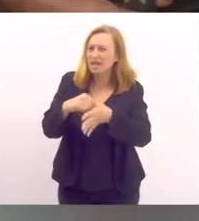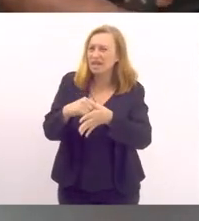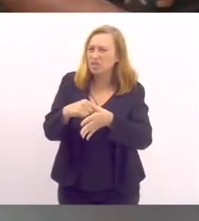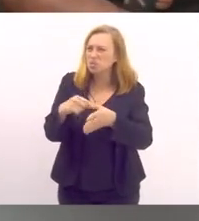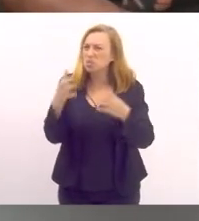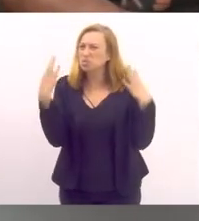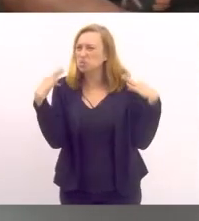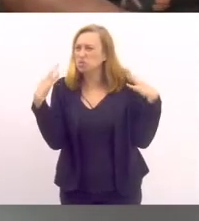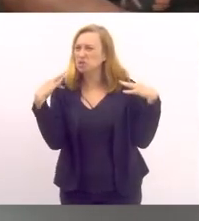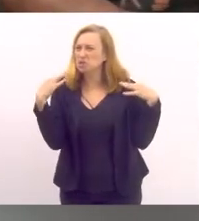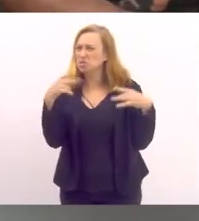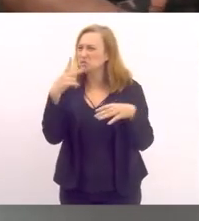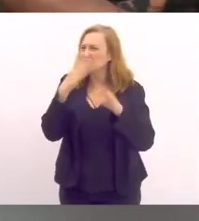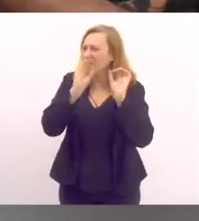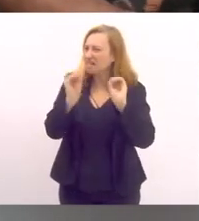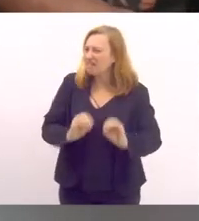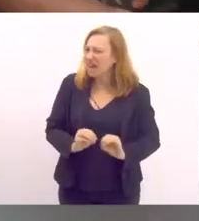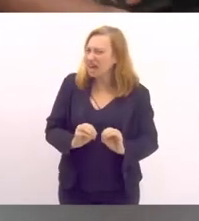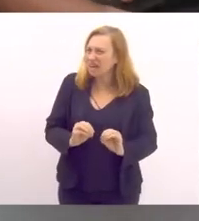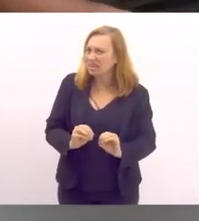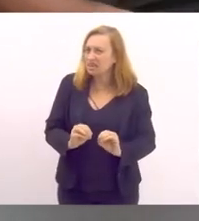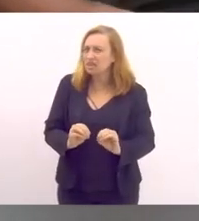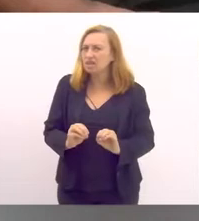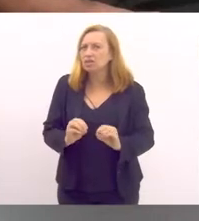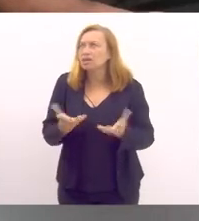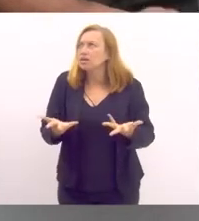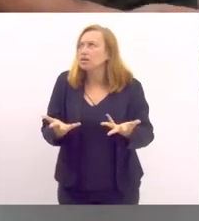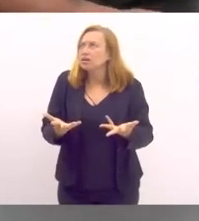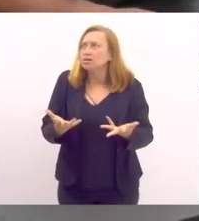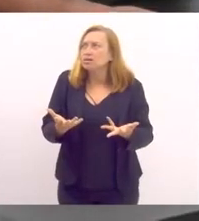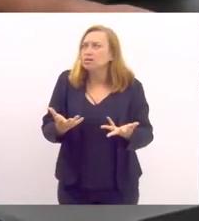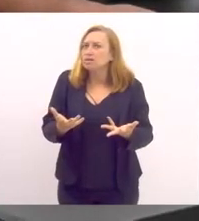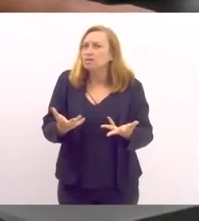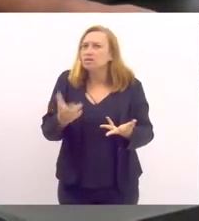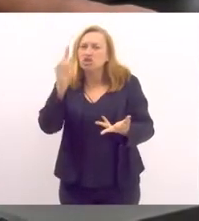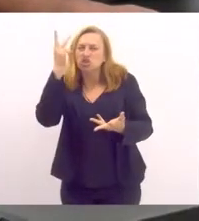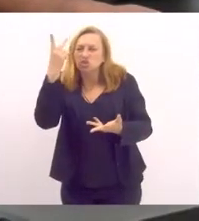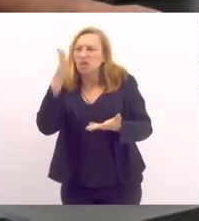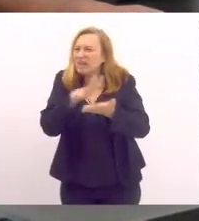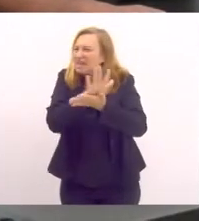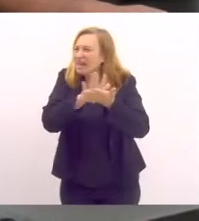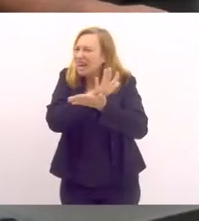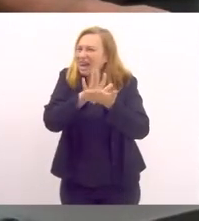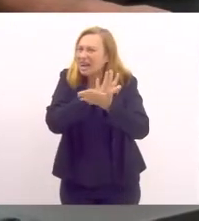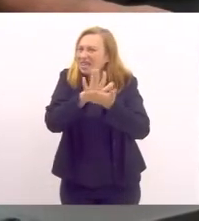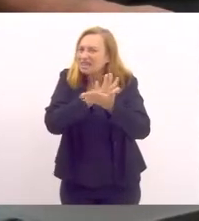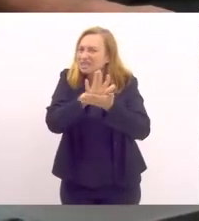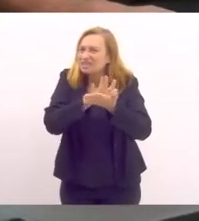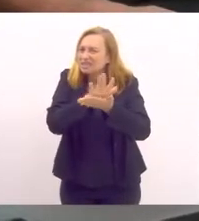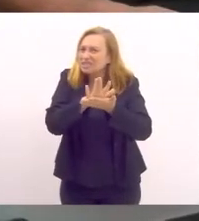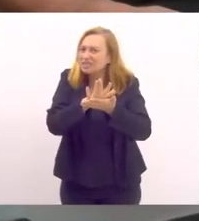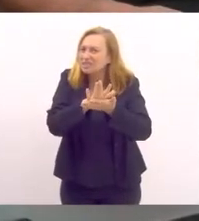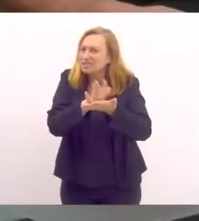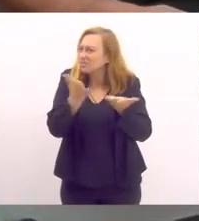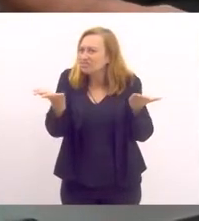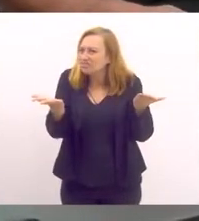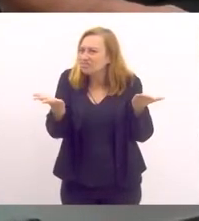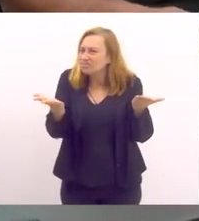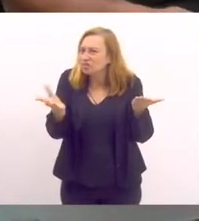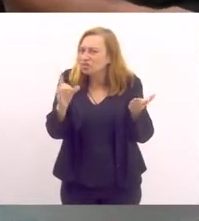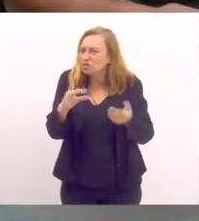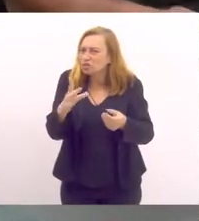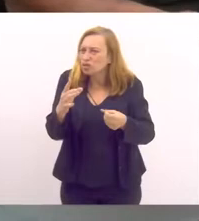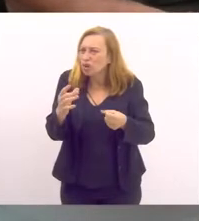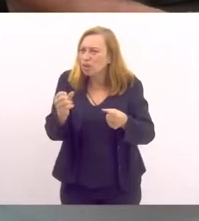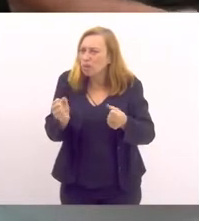a história da cidade, não faz o turista sair da cidade com alguma história para contar na sua cidade, fazendo assim um boca a boca. E é